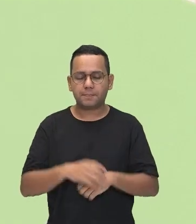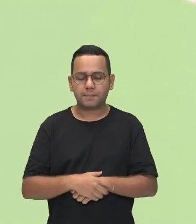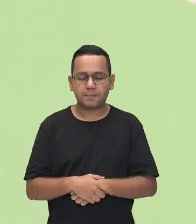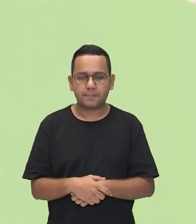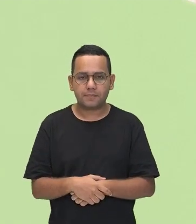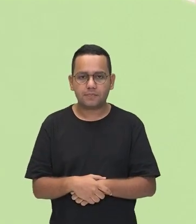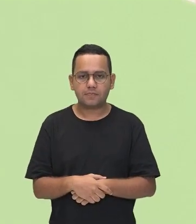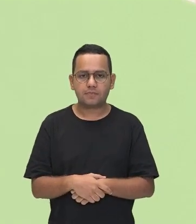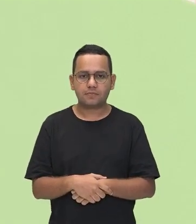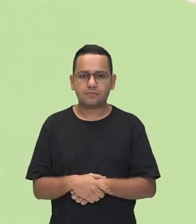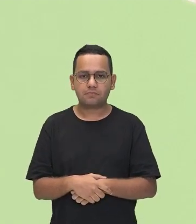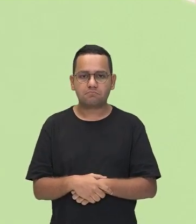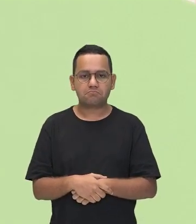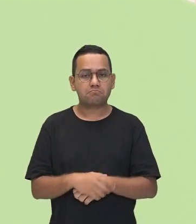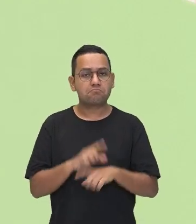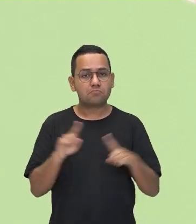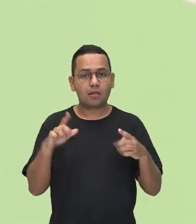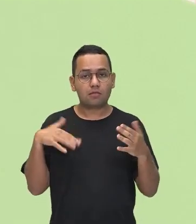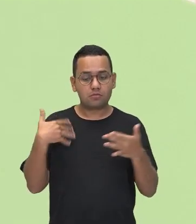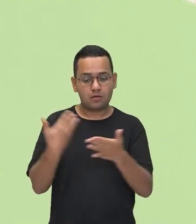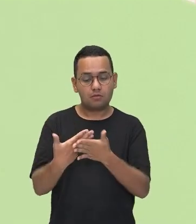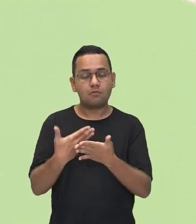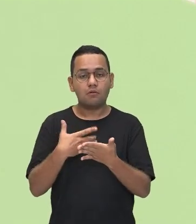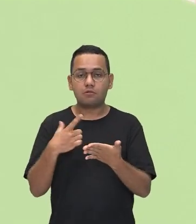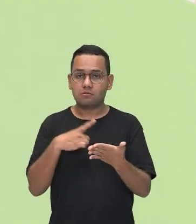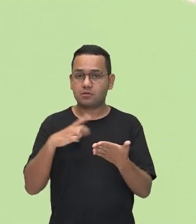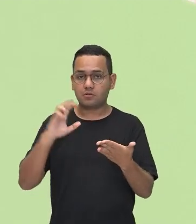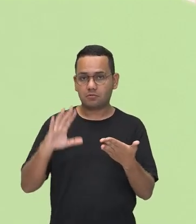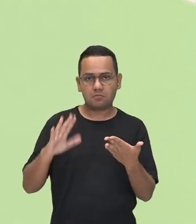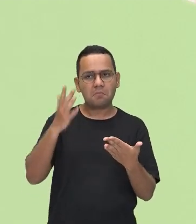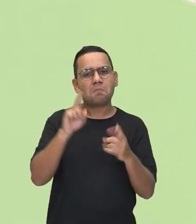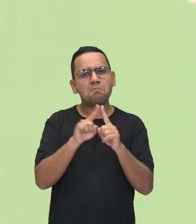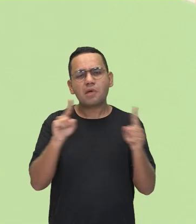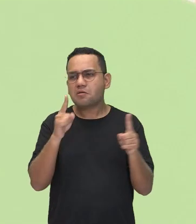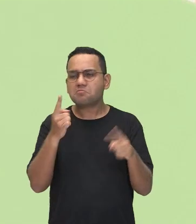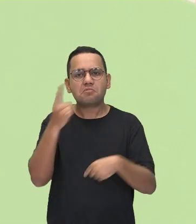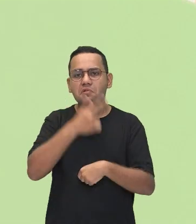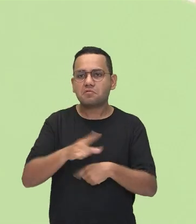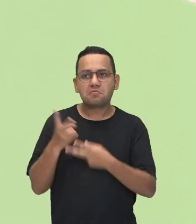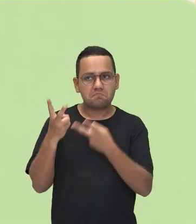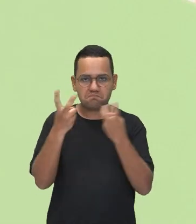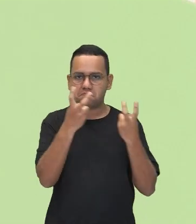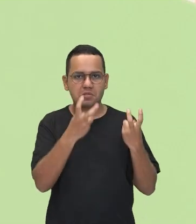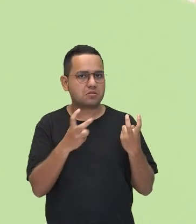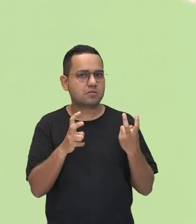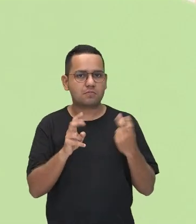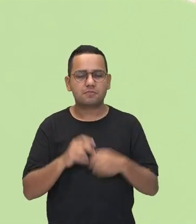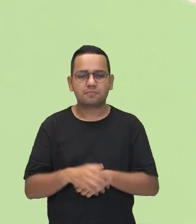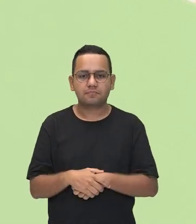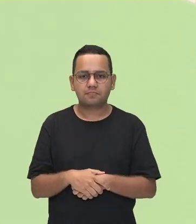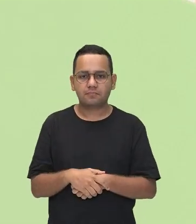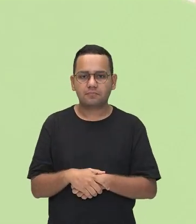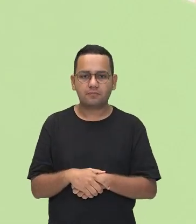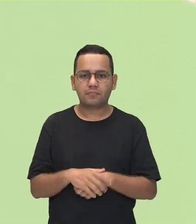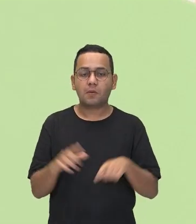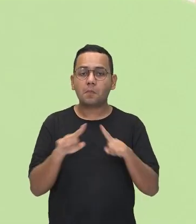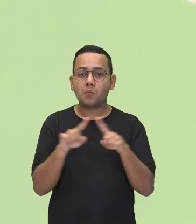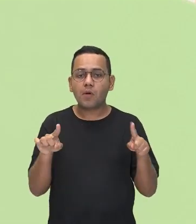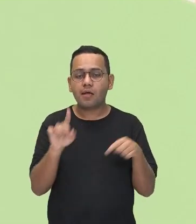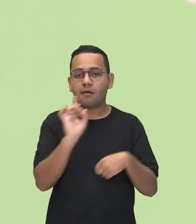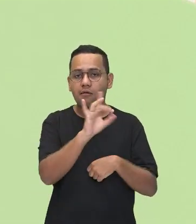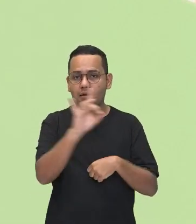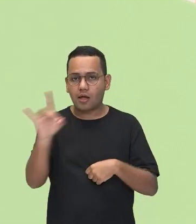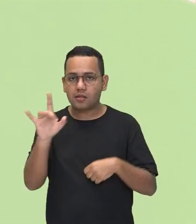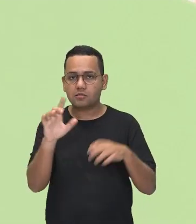isso acontece até hoje, embora a gente não perceba, porque a gente não está percebendo no ambiente, mas as espécies,